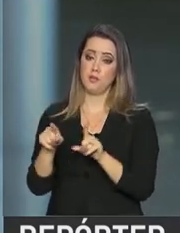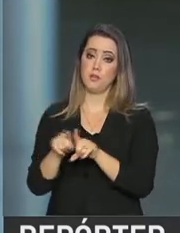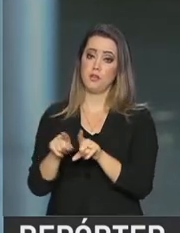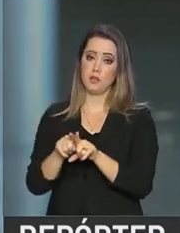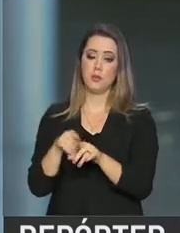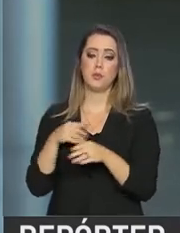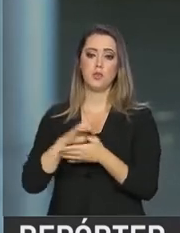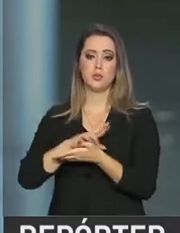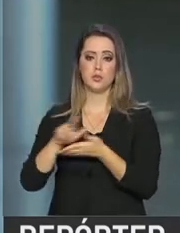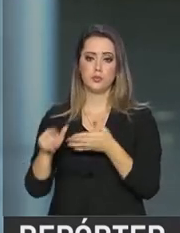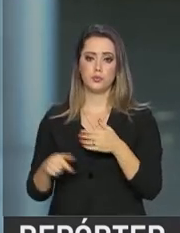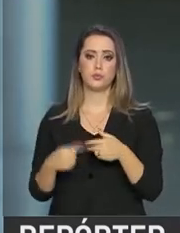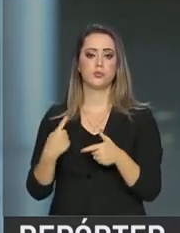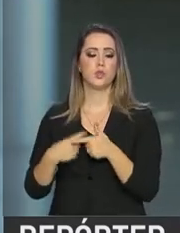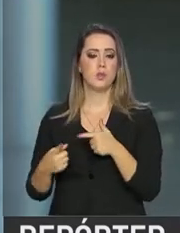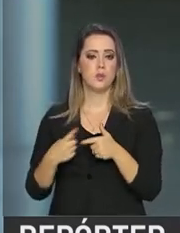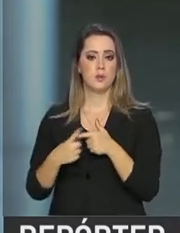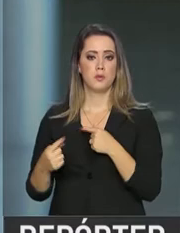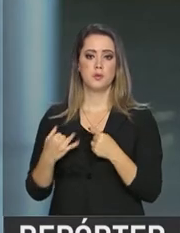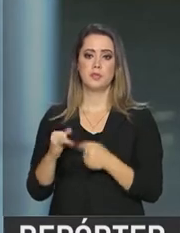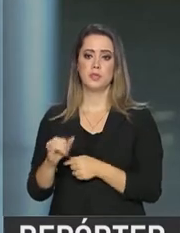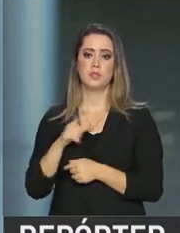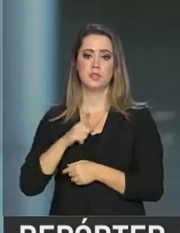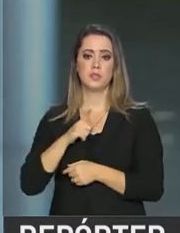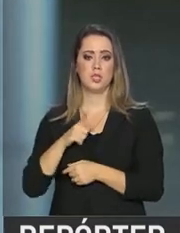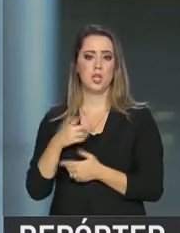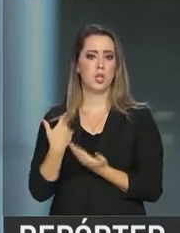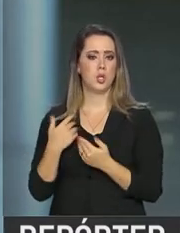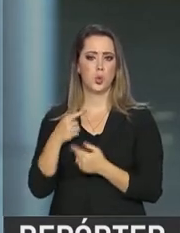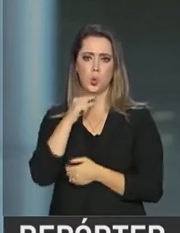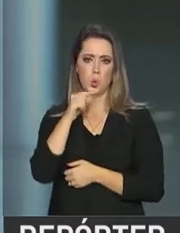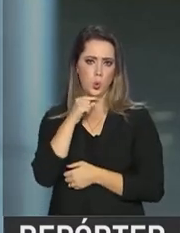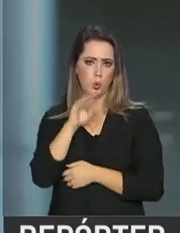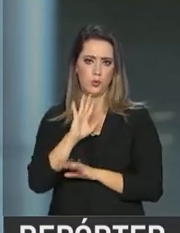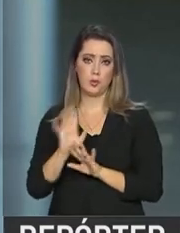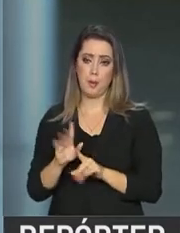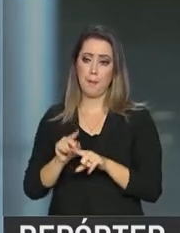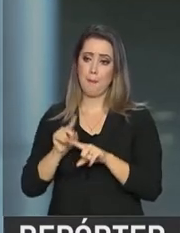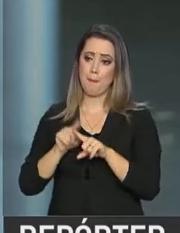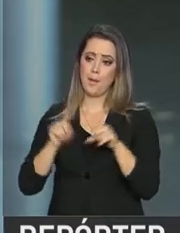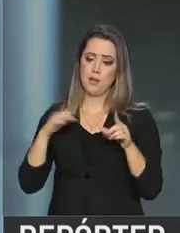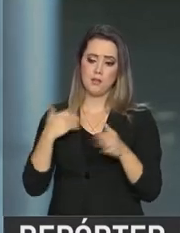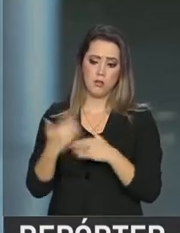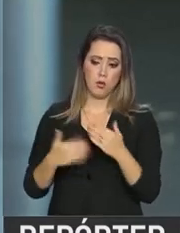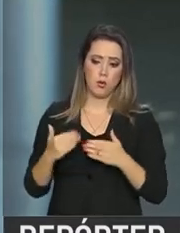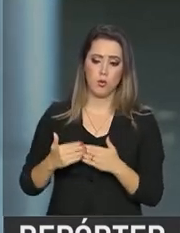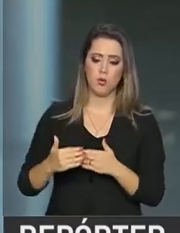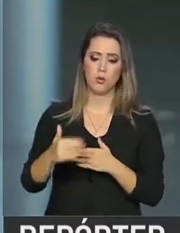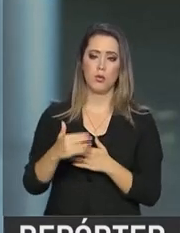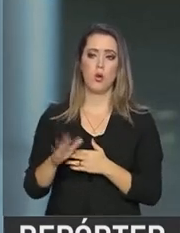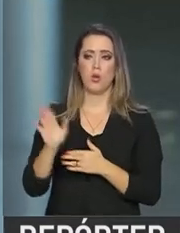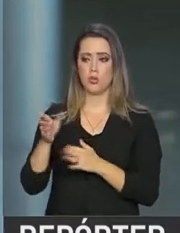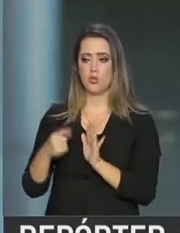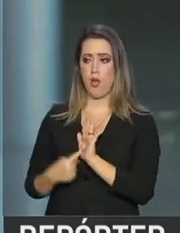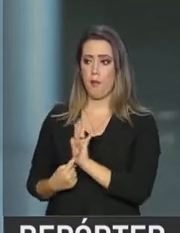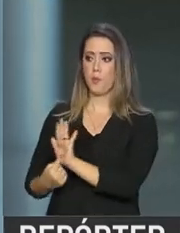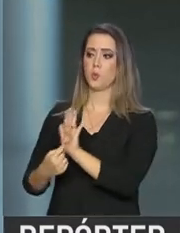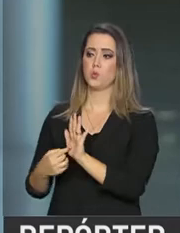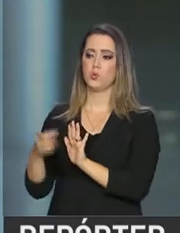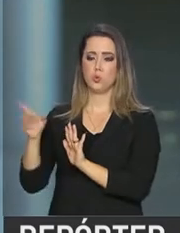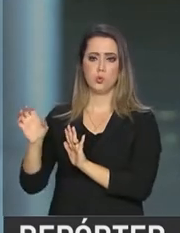casos concretos cada ensitel caso ainda se tem algum nível de questionamento mas a partir do momento dessa ciência e